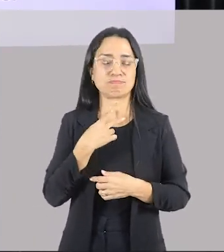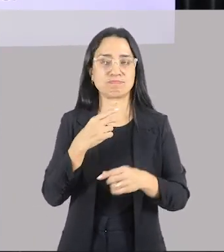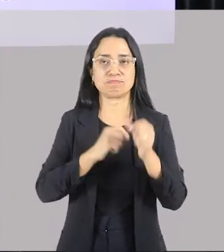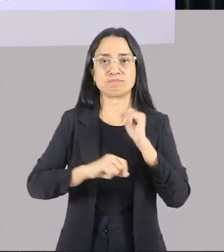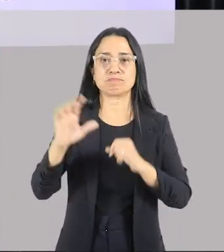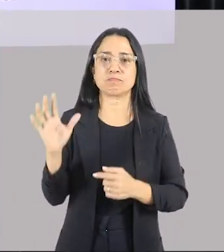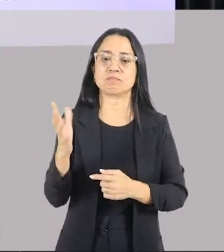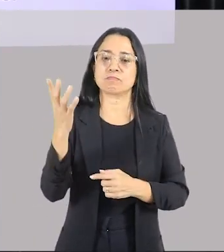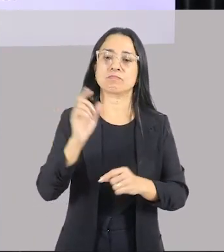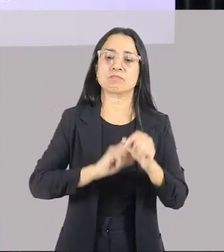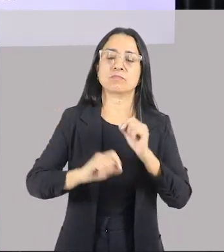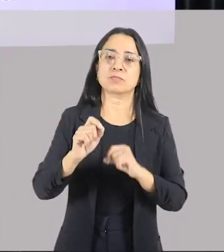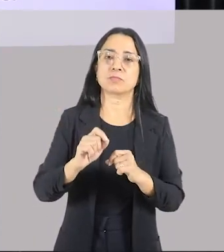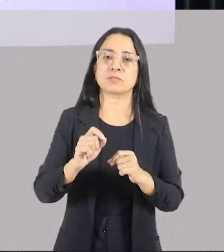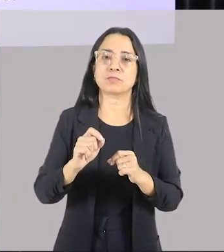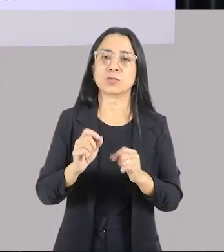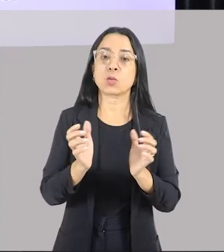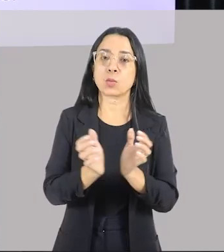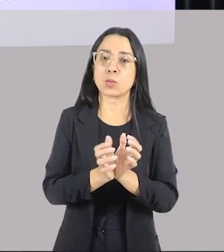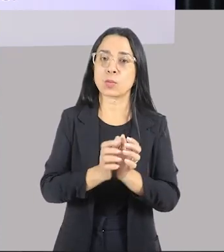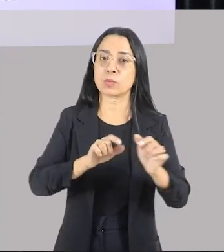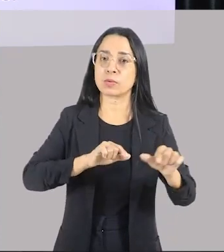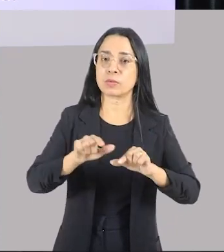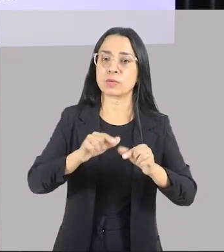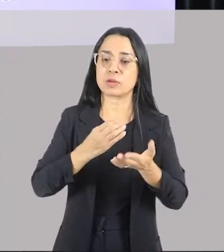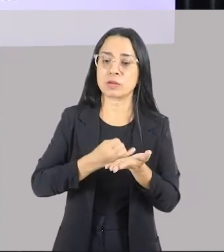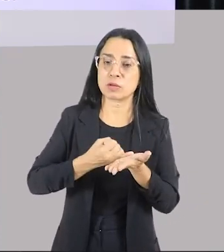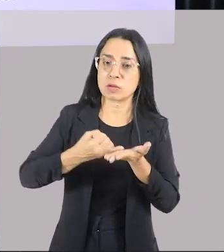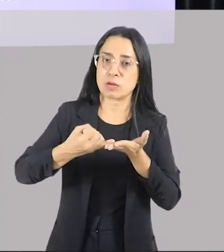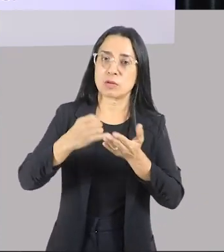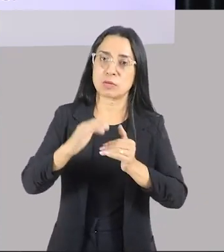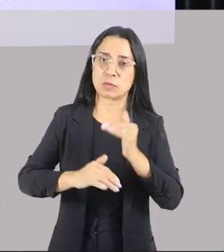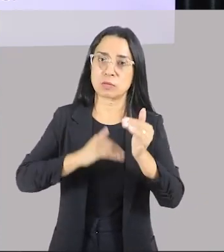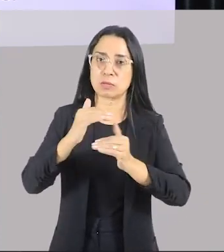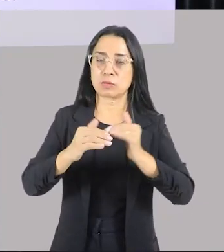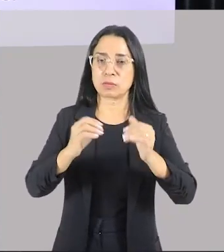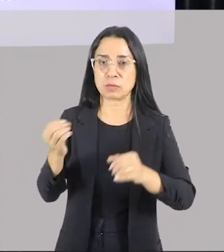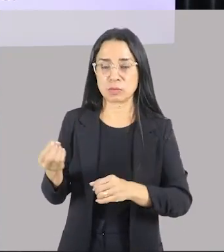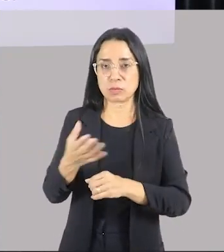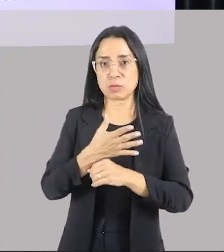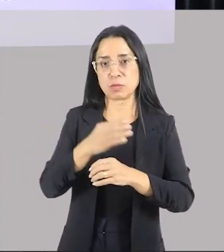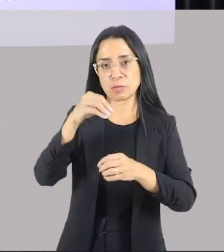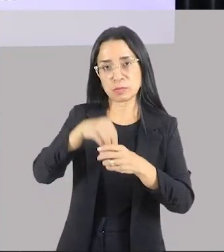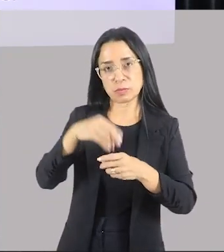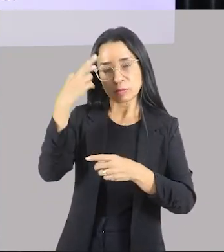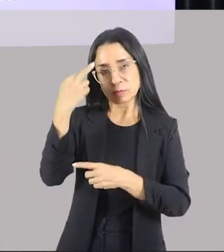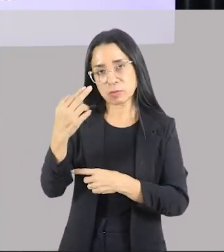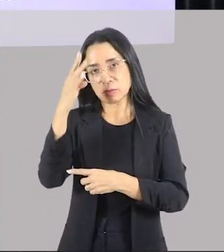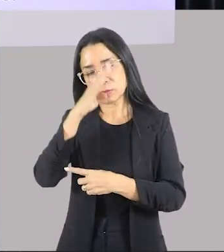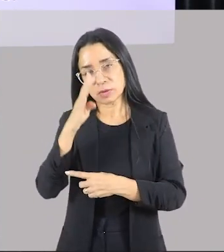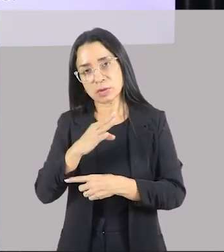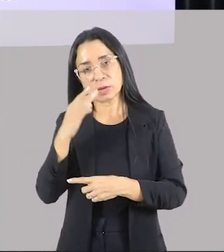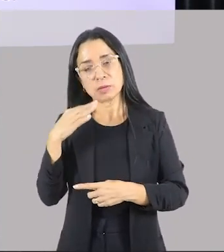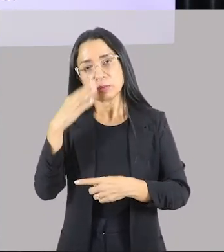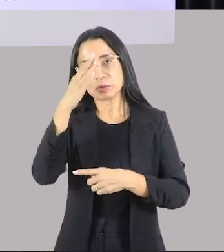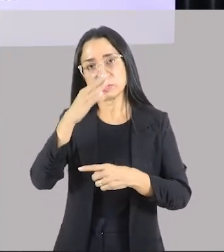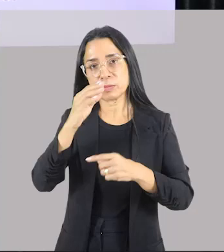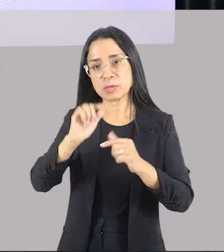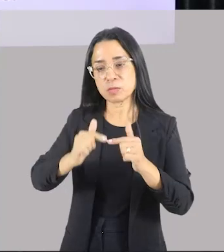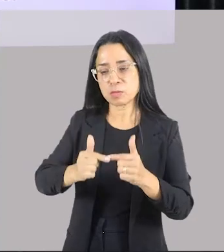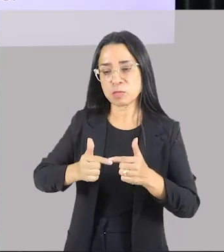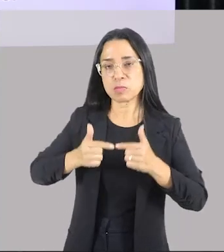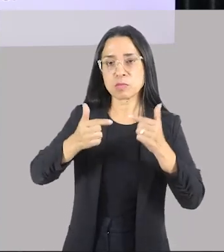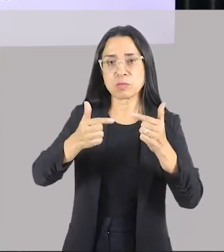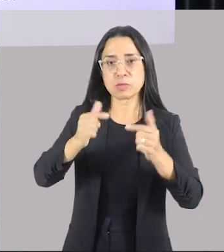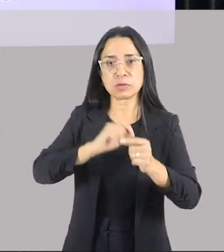classe trabalhadora ela inicia um processo novo dentro da história brasileira e principalmente de enfrentamento e